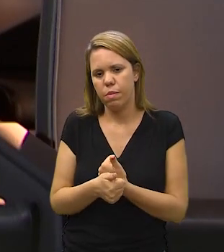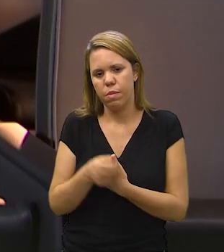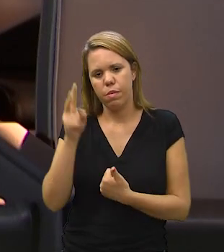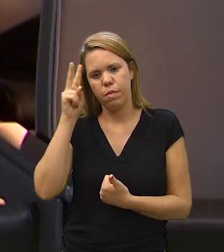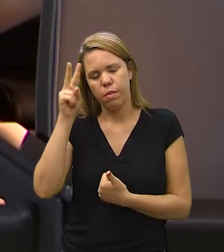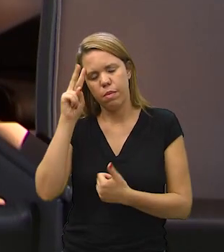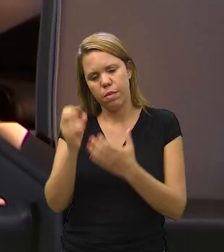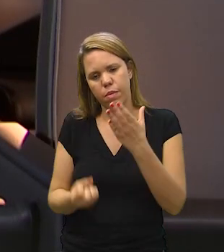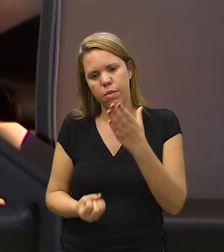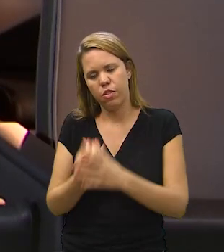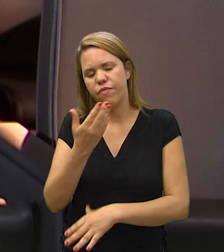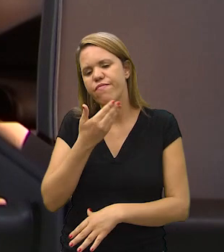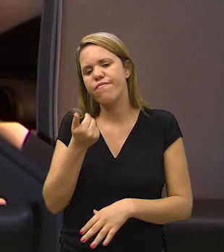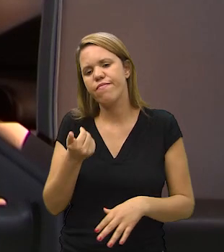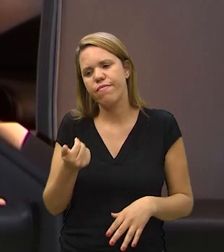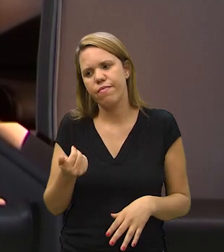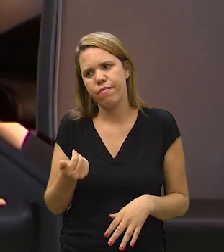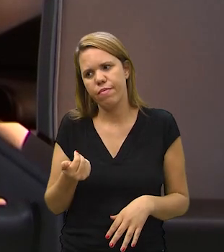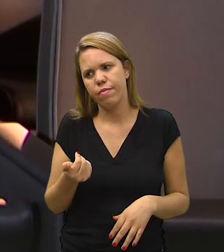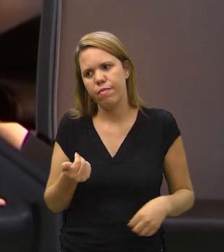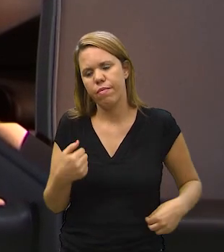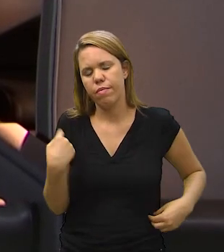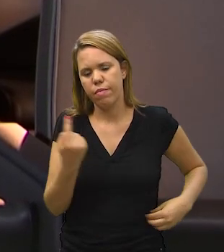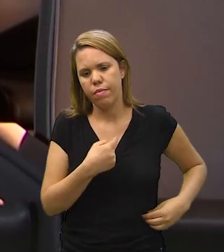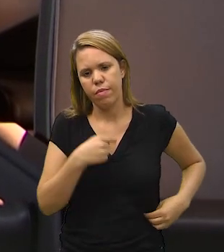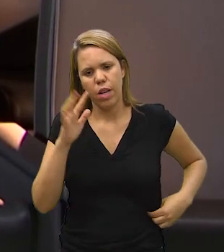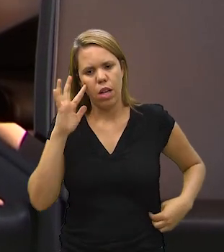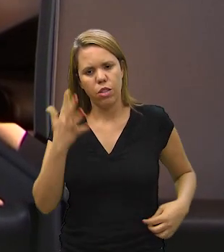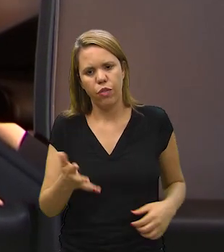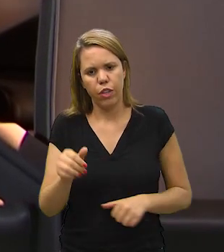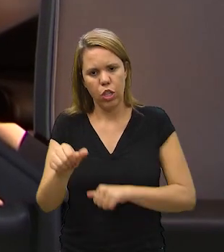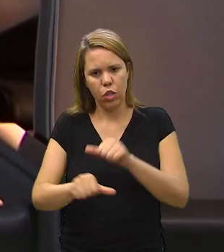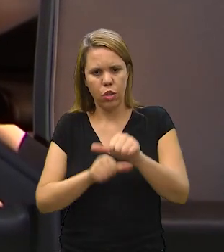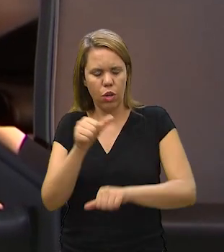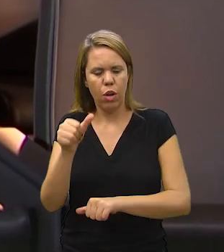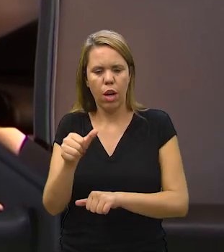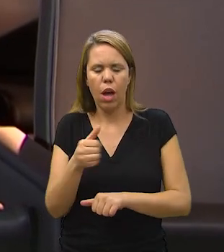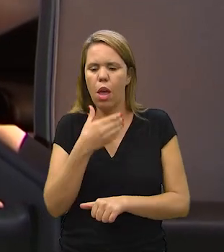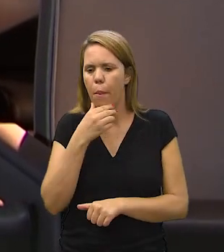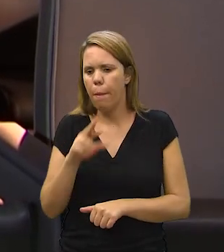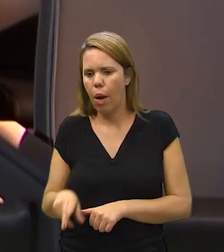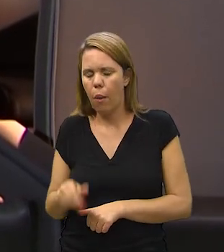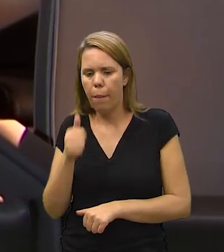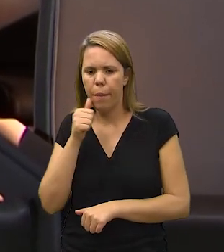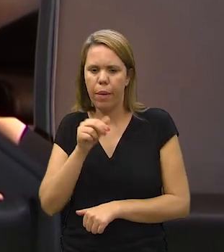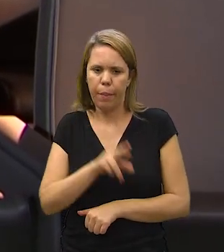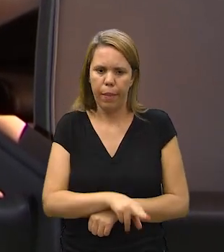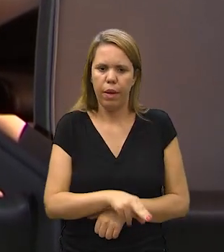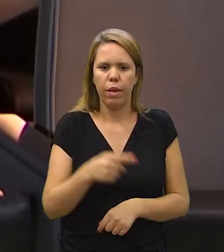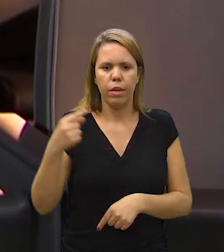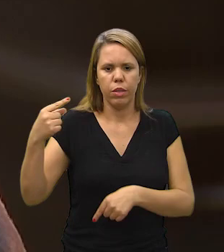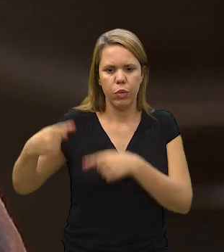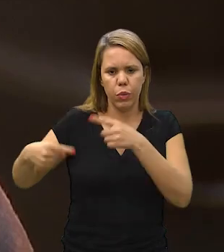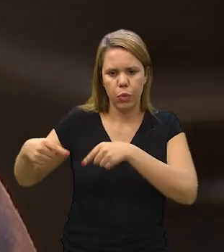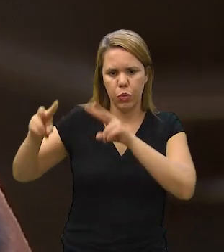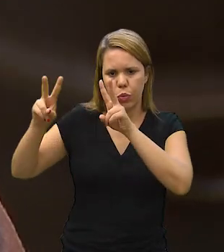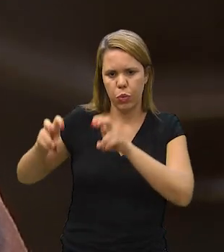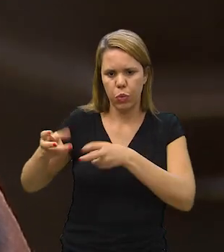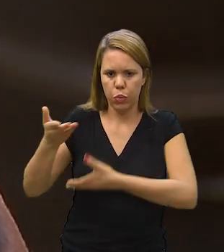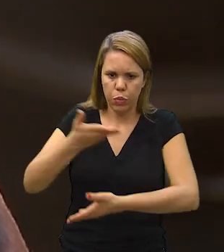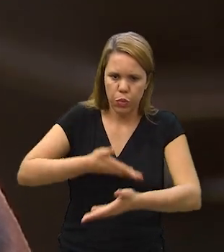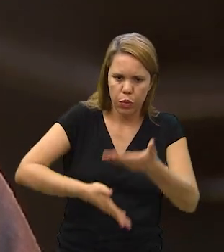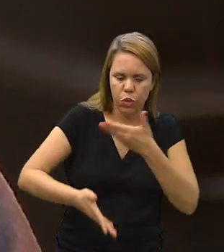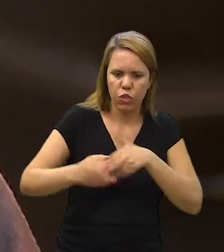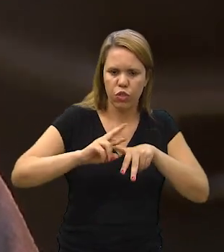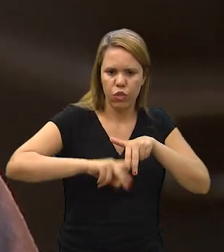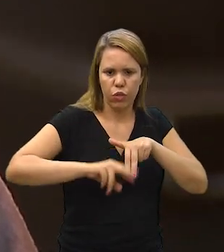a história surgiu fácil, mas daí a gente resolveu trocar o irmão por uma irmã, para também discutir essa relação